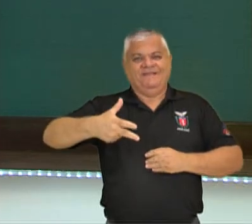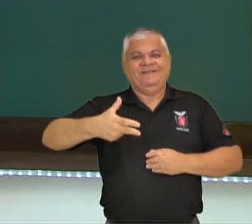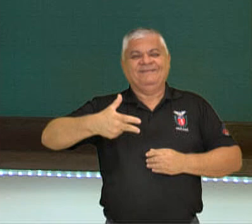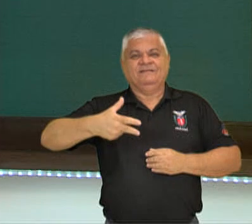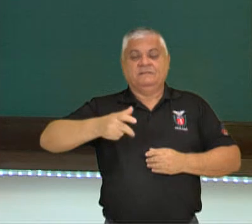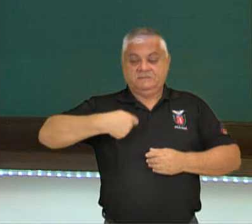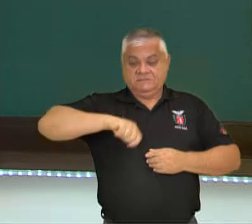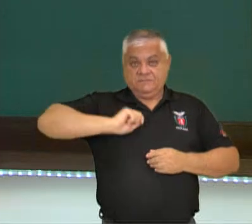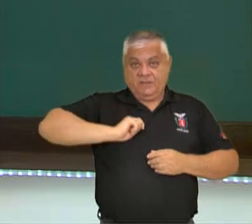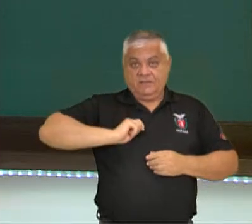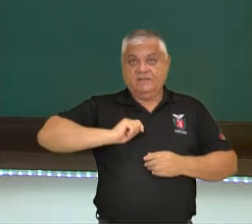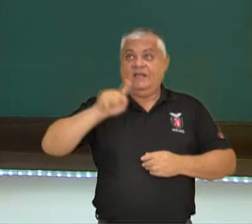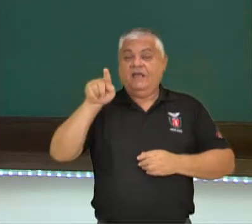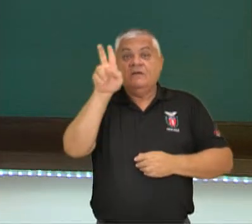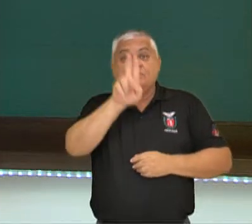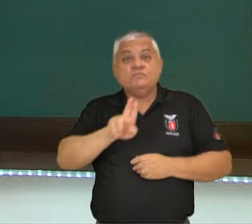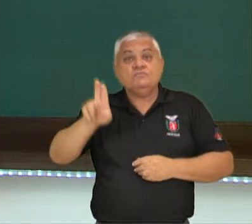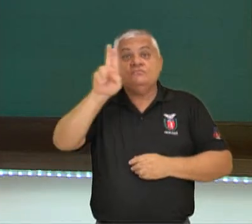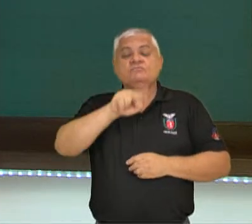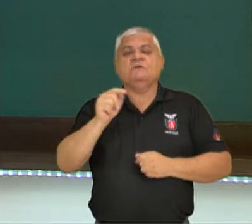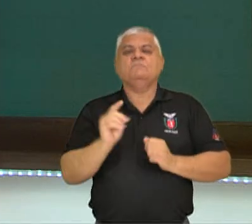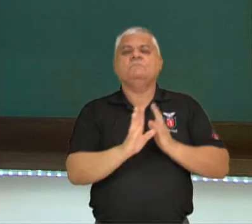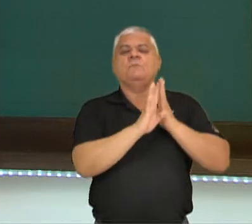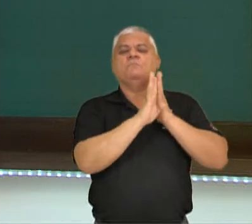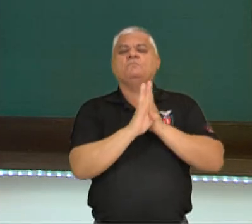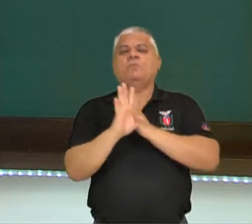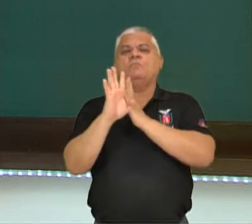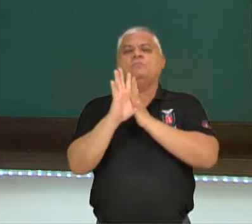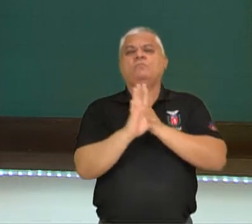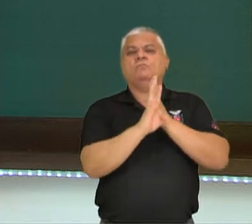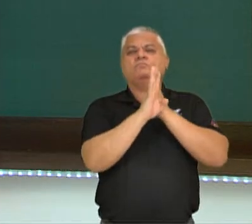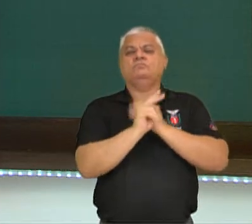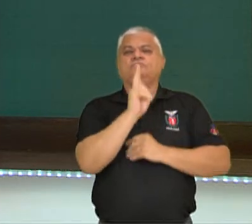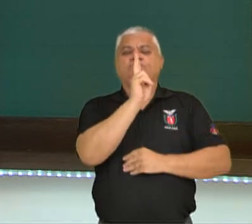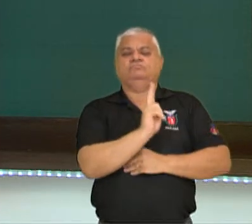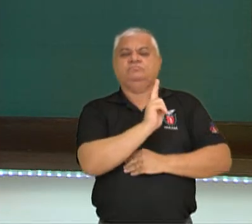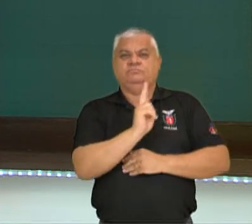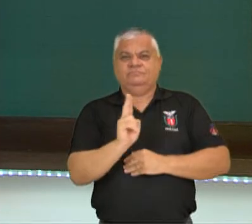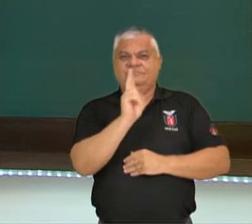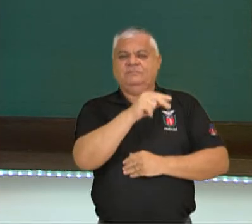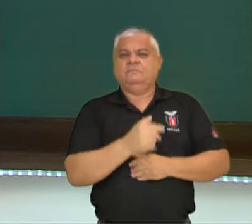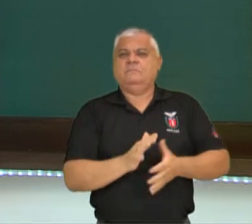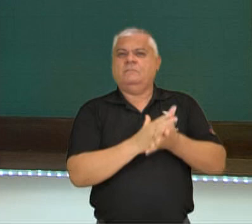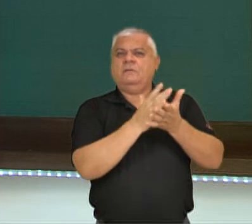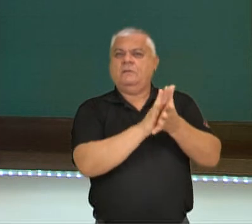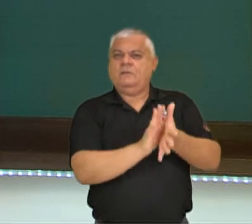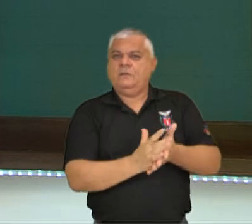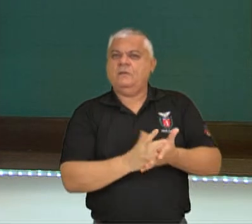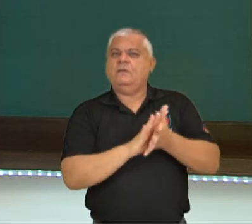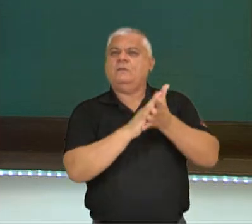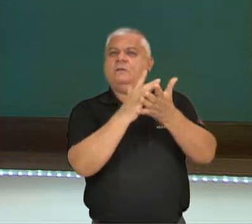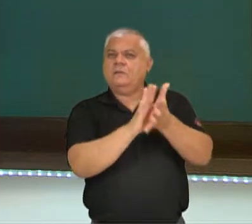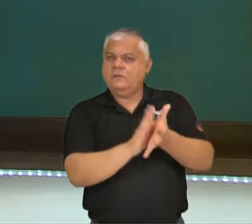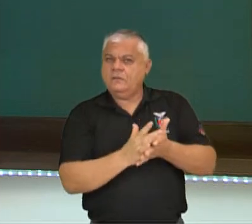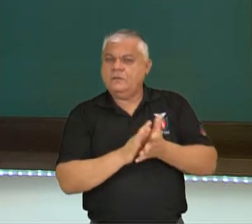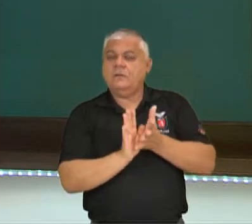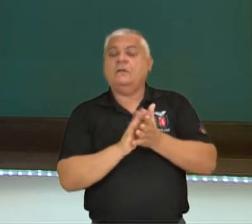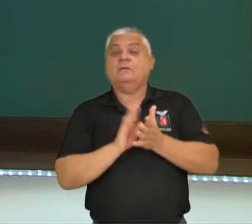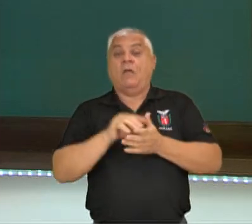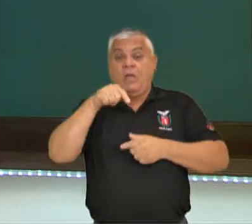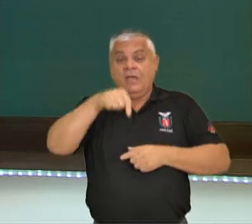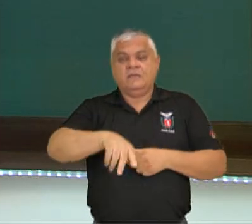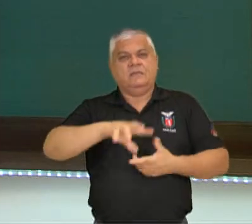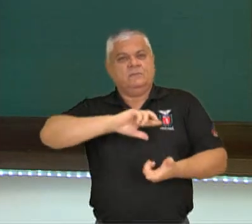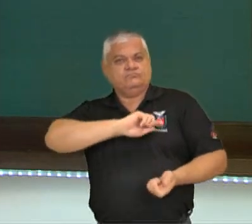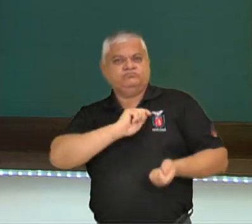Eles usavam o pandeiro nas procissões religiosas católicas, né? Então a gente viu que o nosso pandeiro